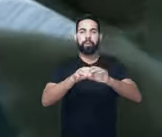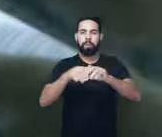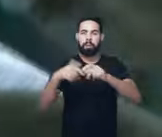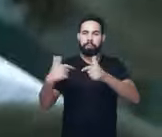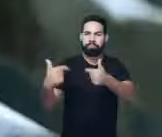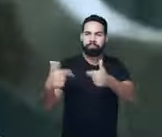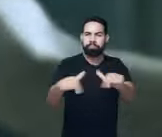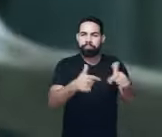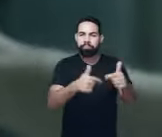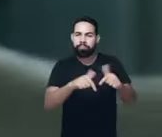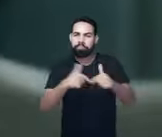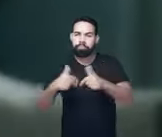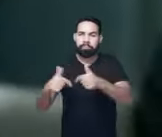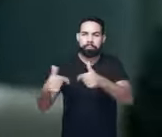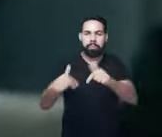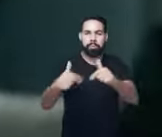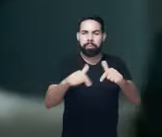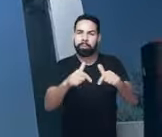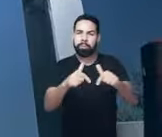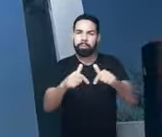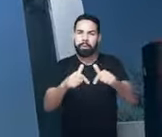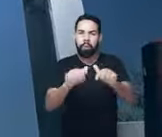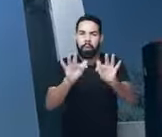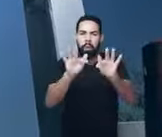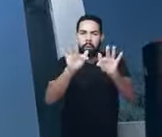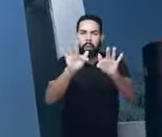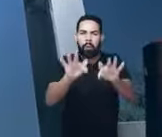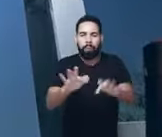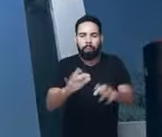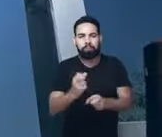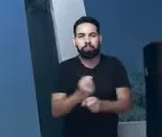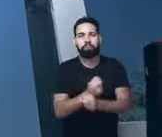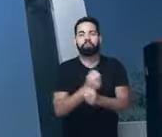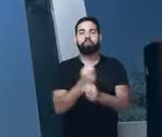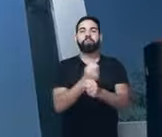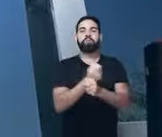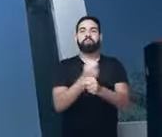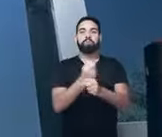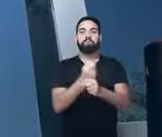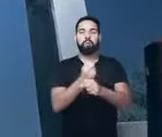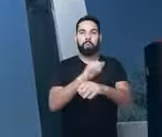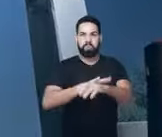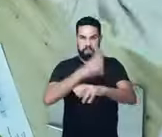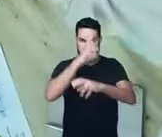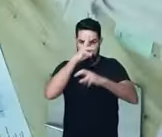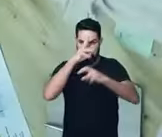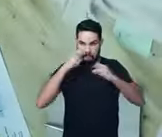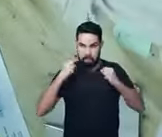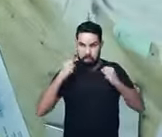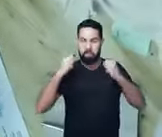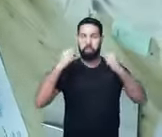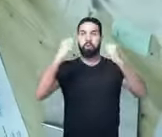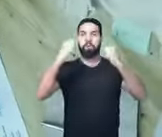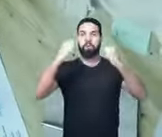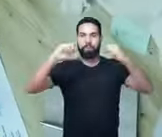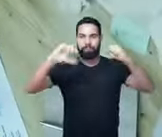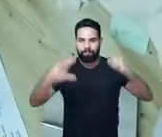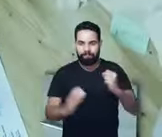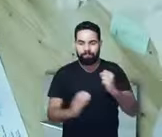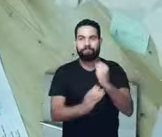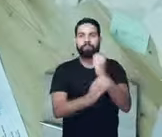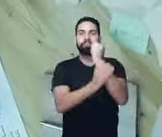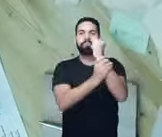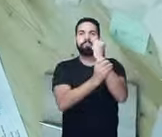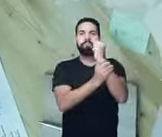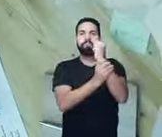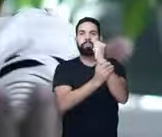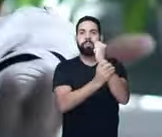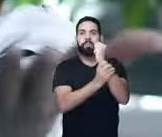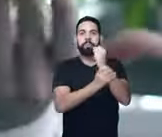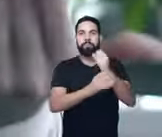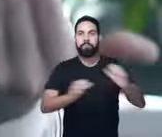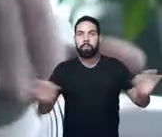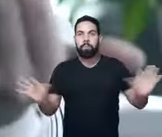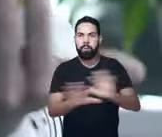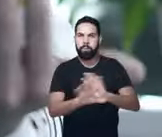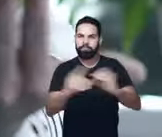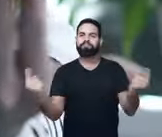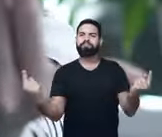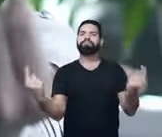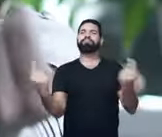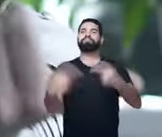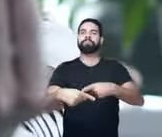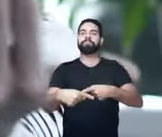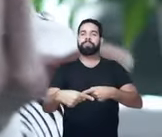muito e chegamos ao fim do ano ainda mais fortes, seguros e mais preparados.